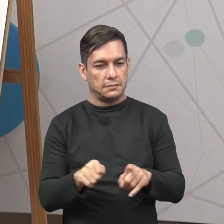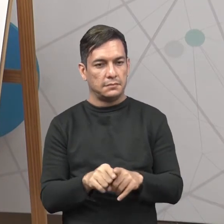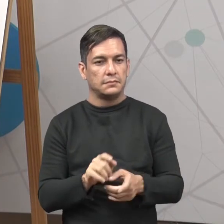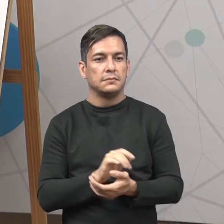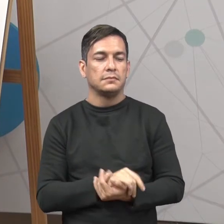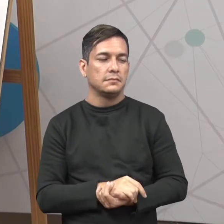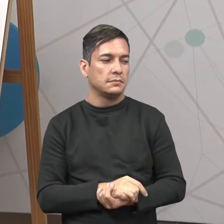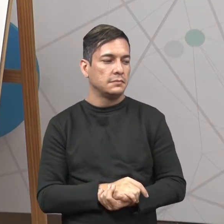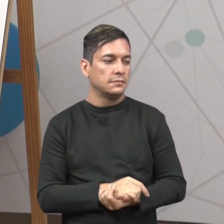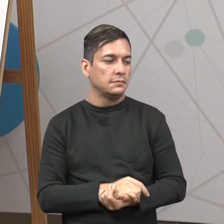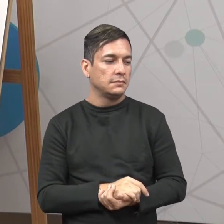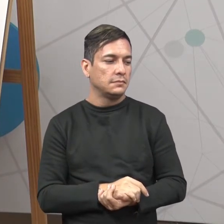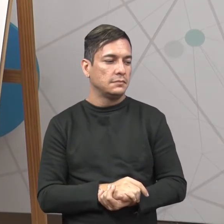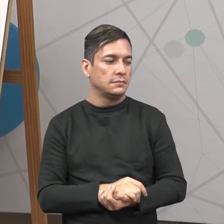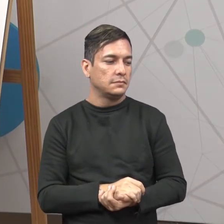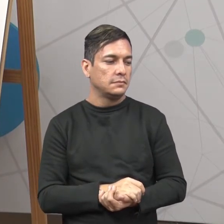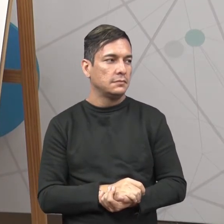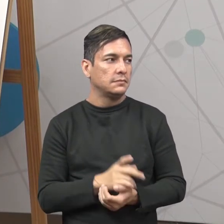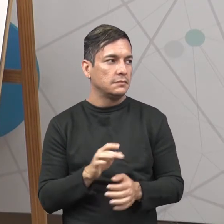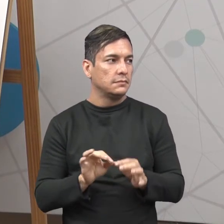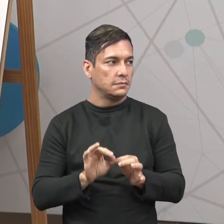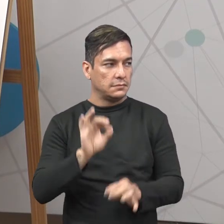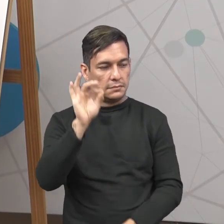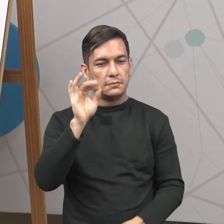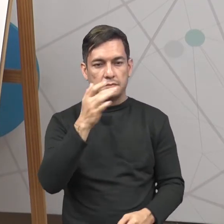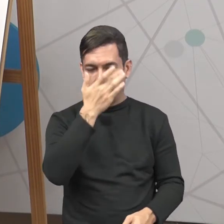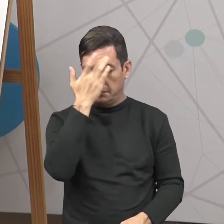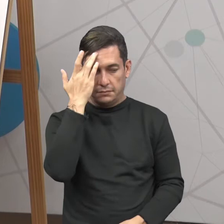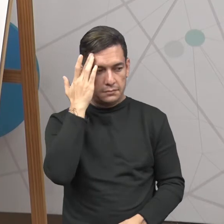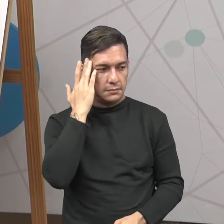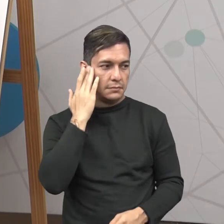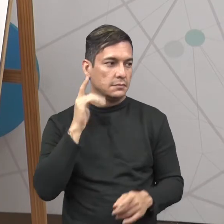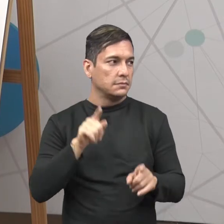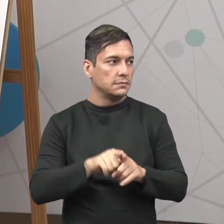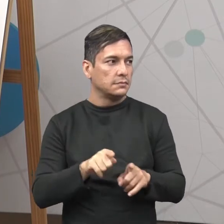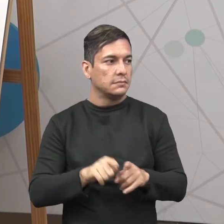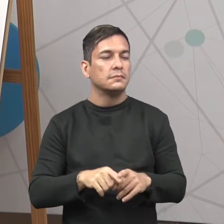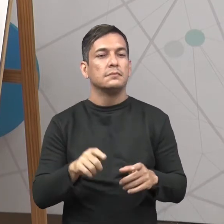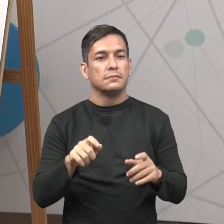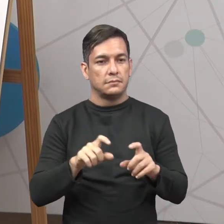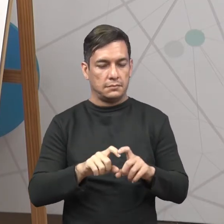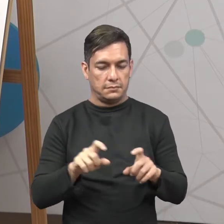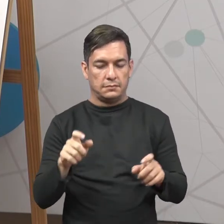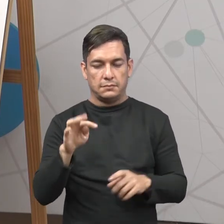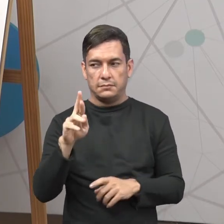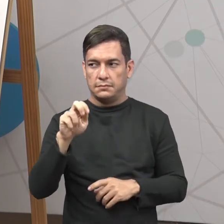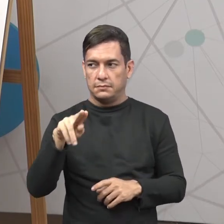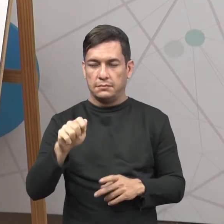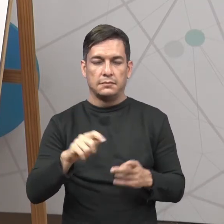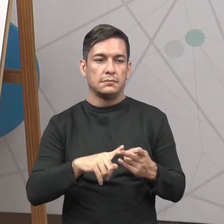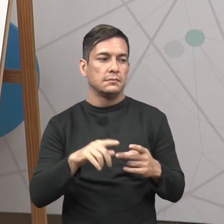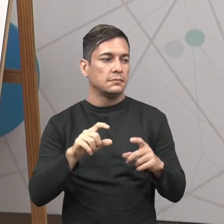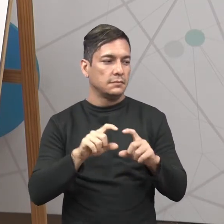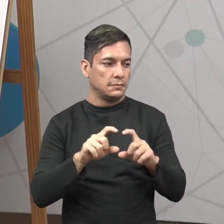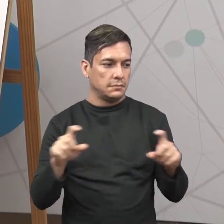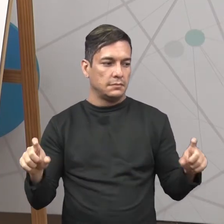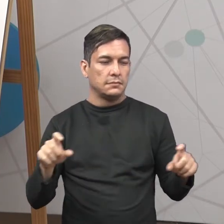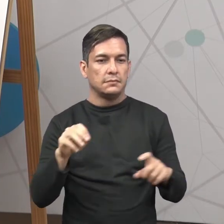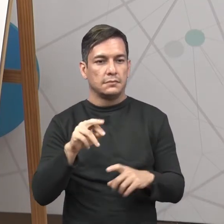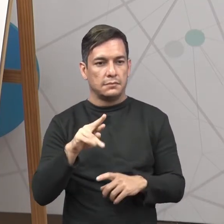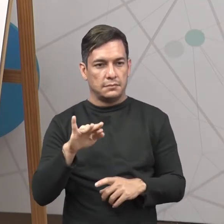também. Podemos medir a altura de pessoas pela trena, pela fita